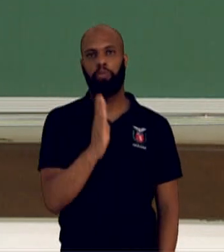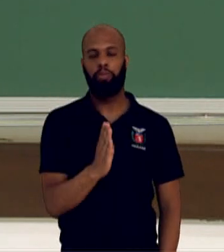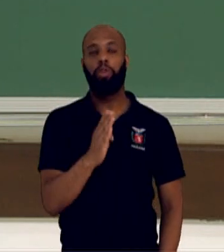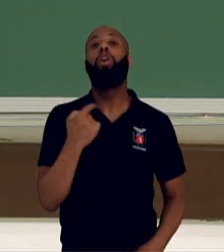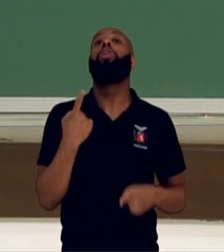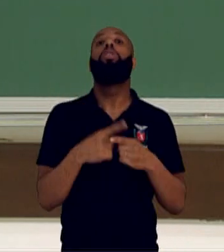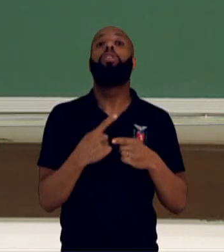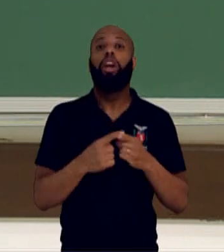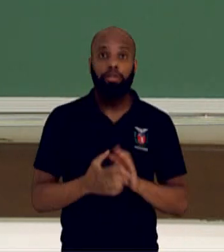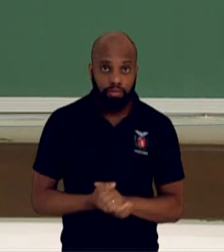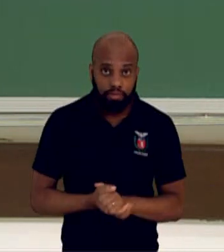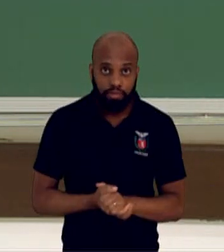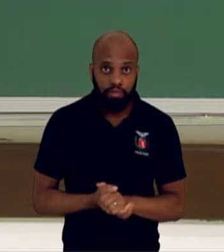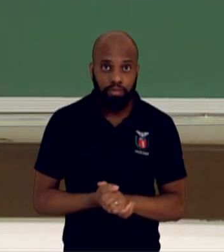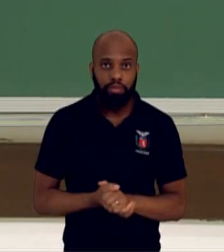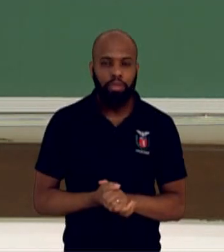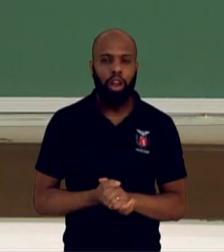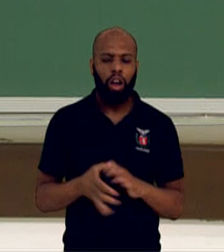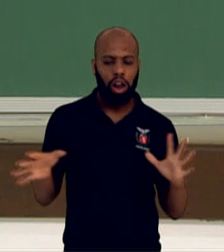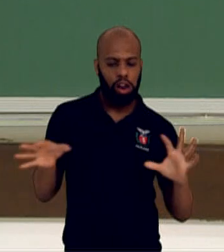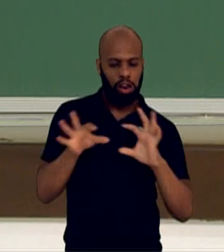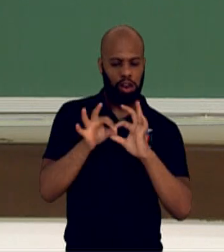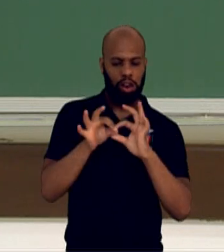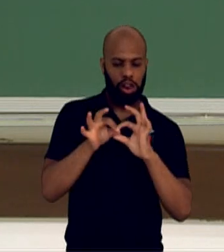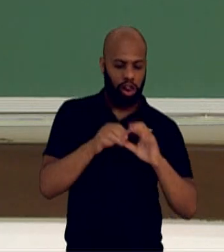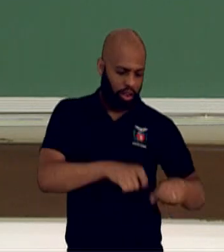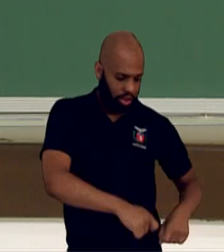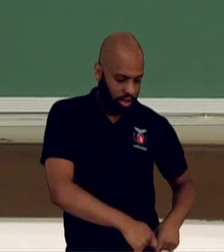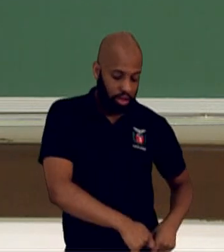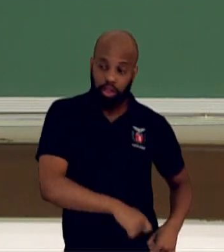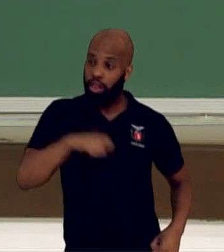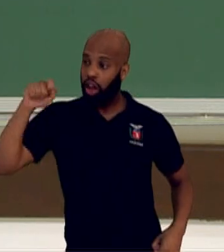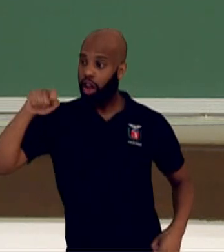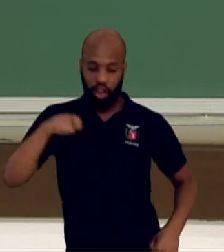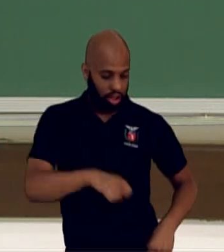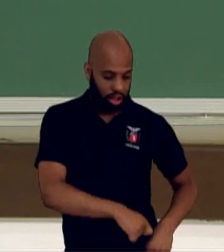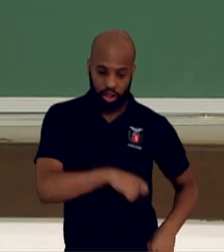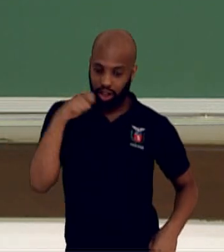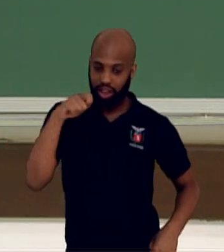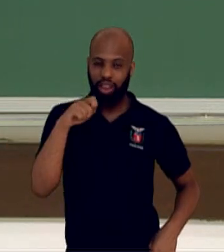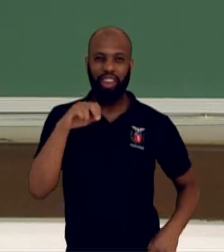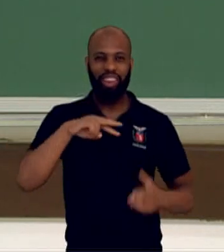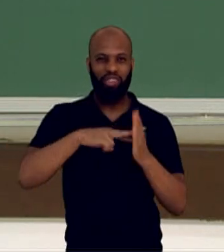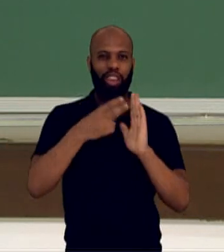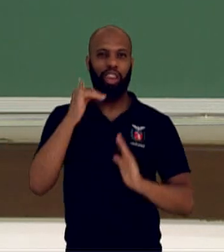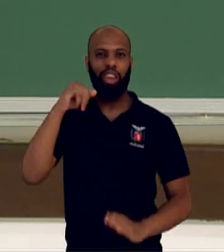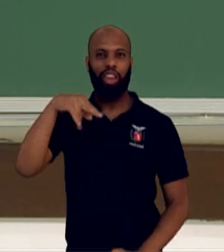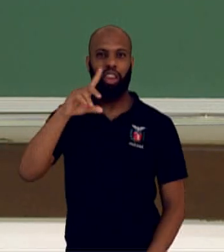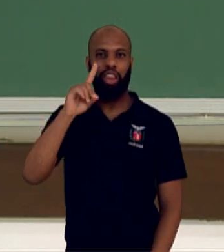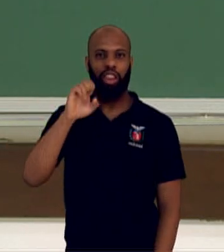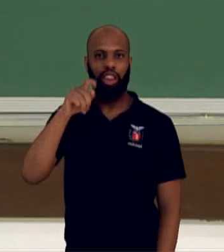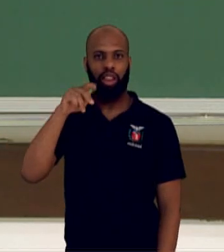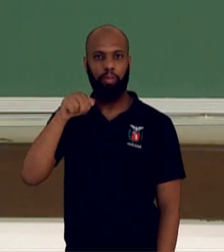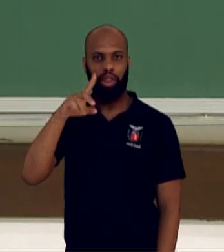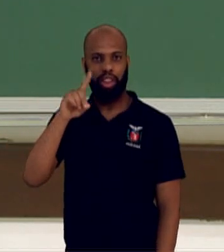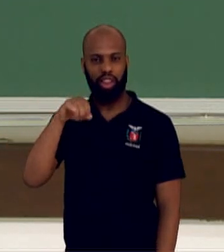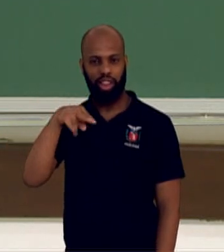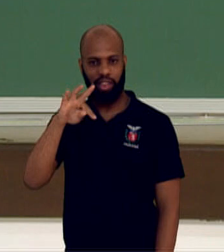Por quê? Faz uma relação. Independência do Brasil. Aí eles estão pensando assim, de